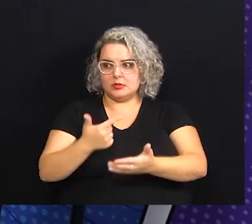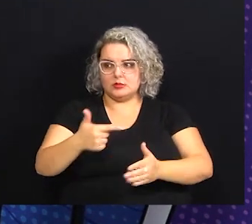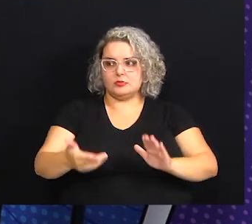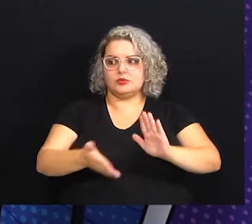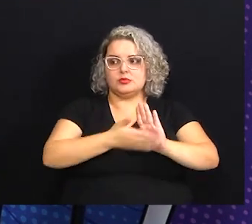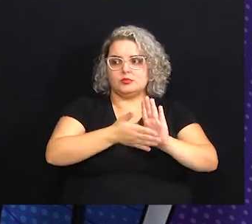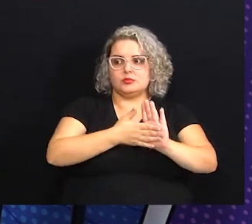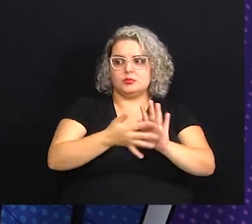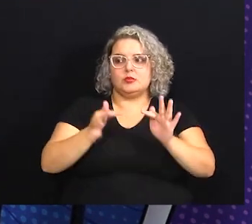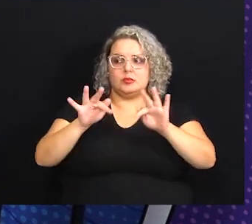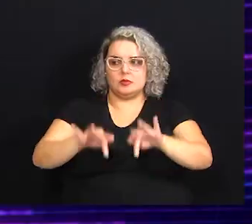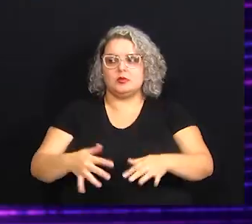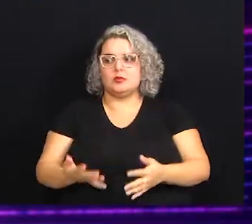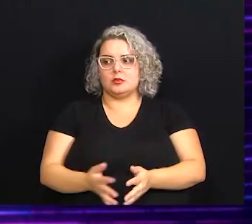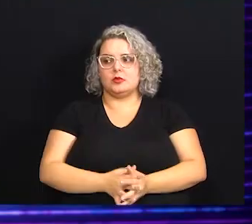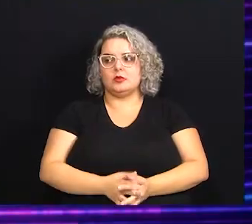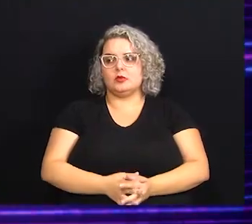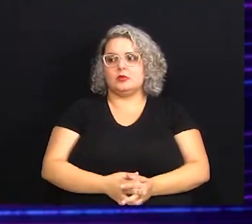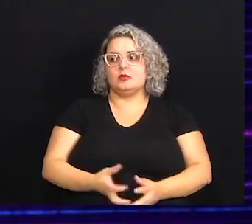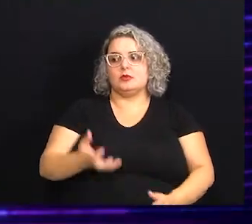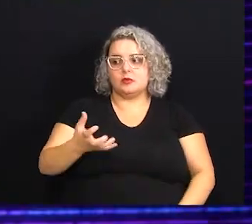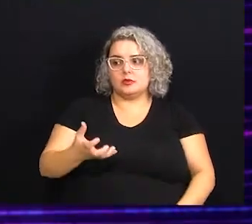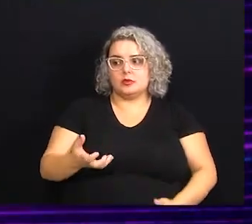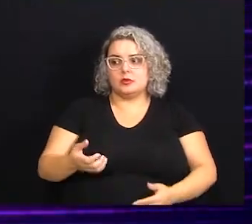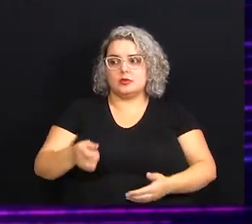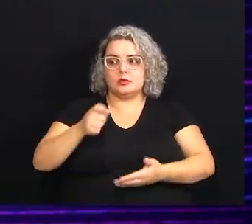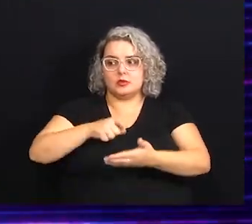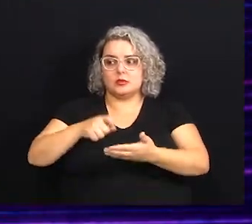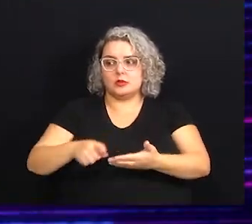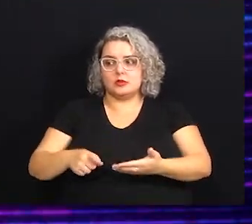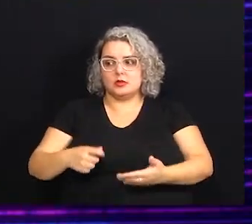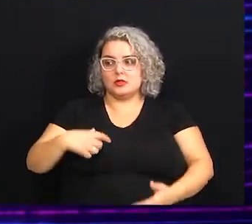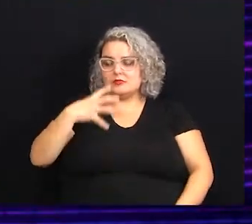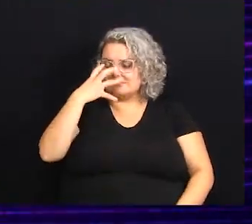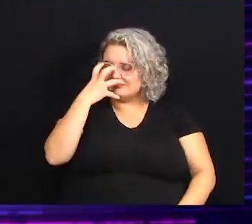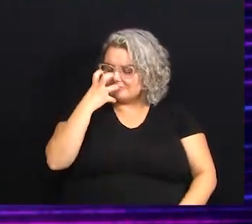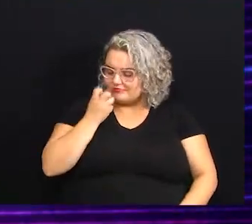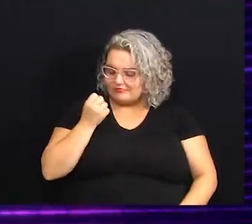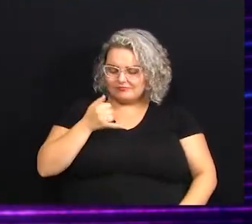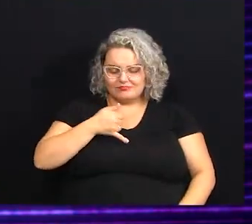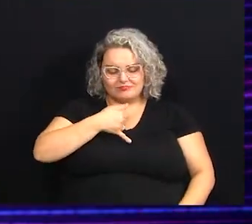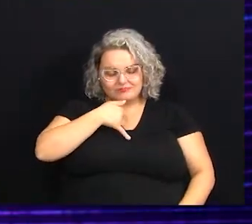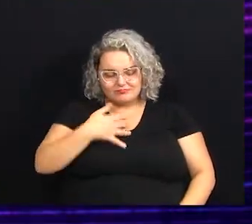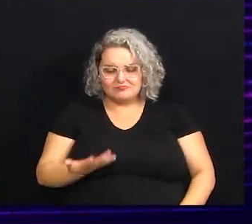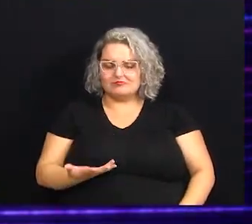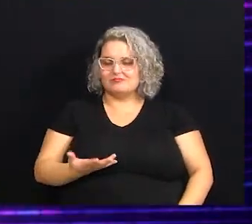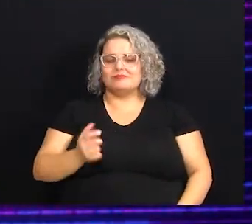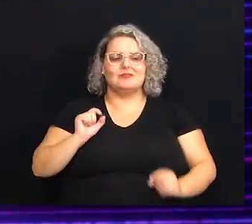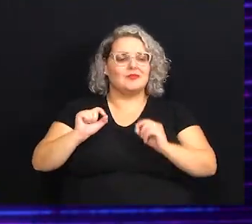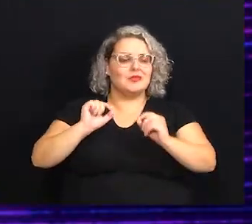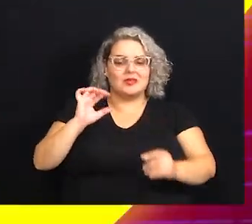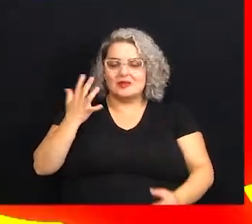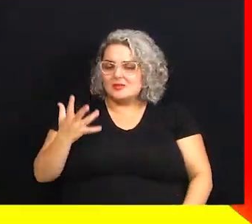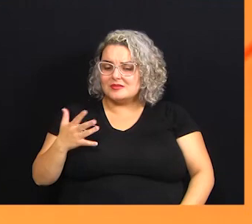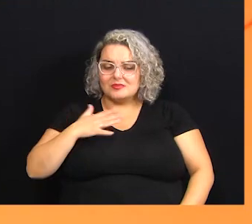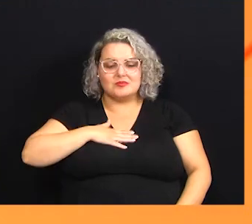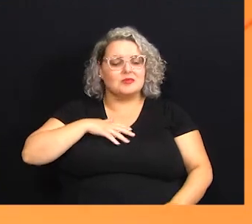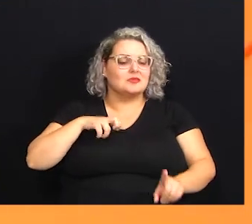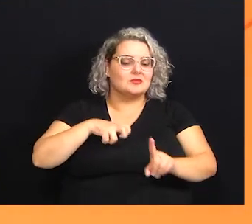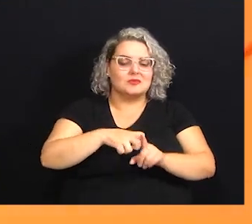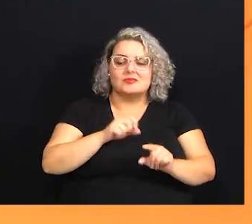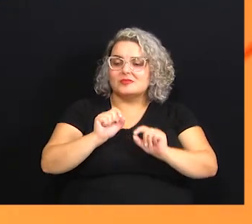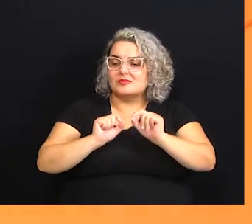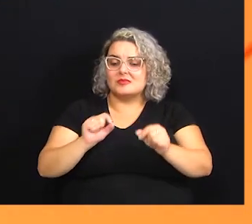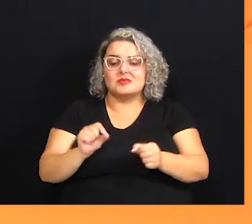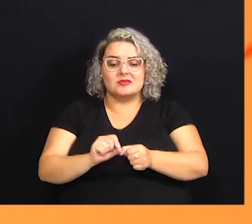final, ele não era exatamente o que ele é hoje em dia. Eu queria escrever porque eu estava tão frustrado com o que eu estava vendo, tão triste, pensando por que aconteceu comigo esse acidente, o